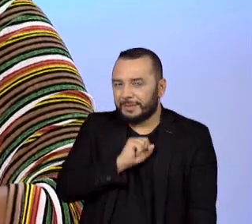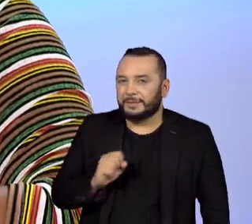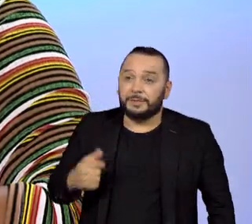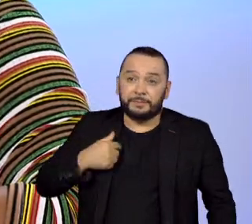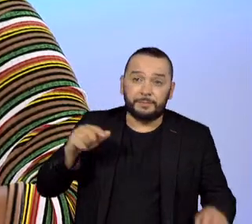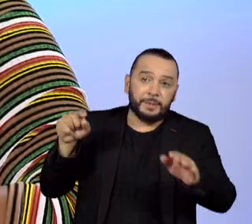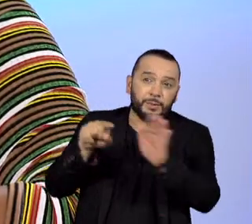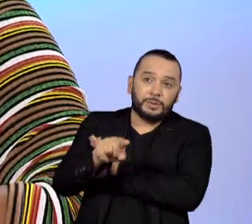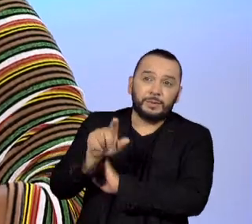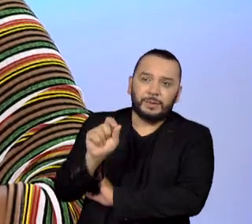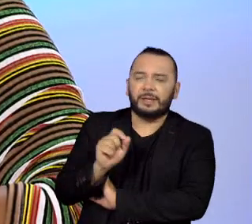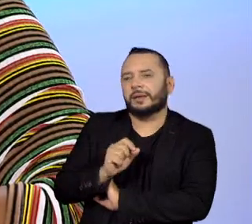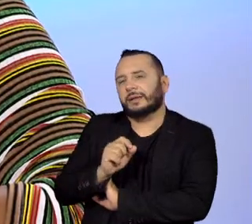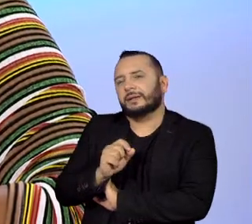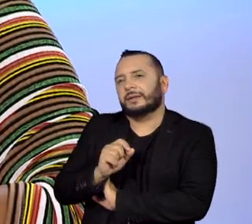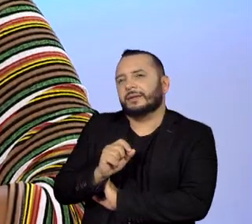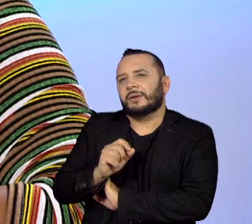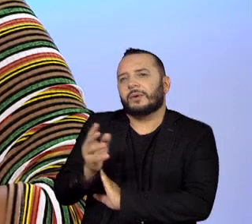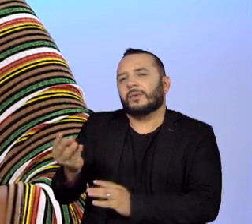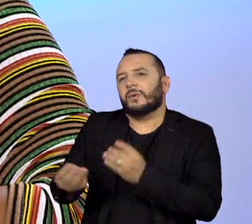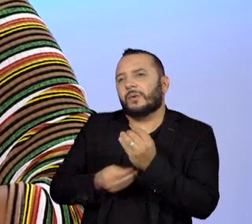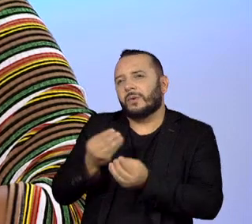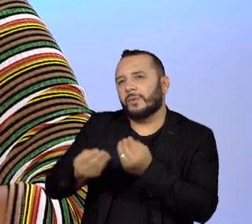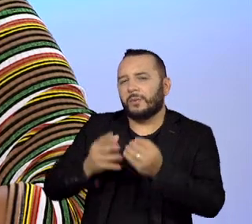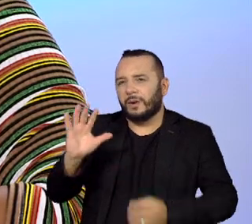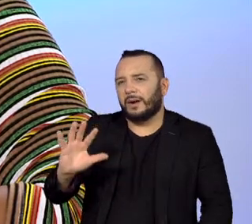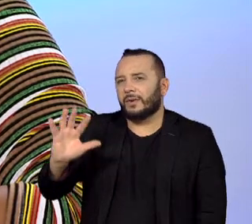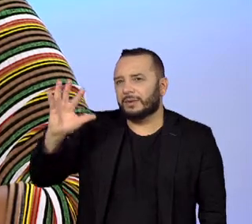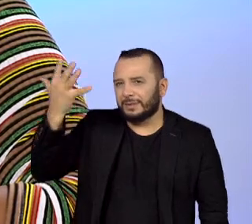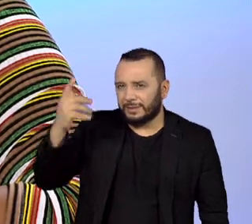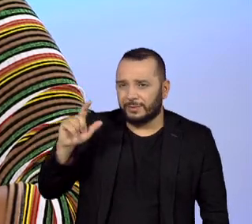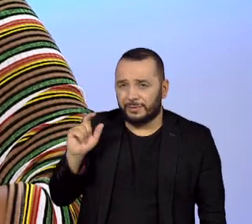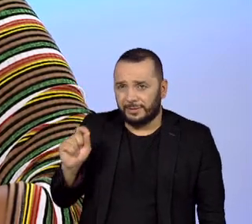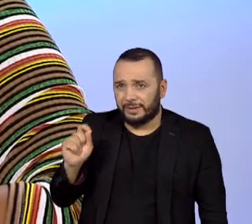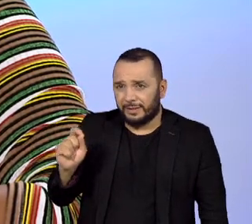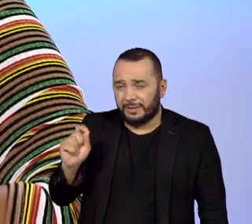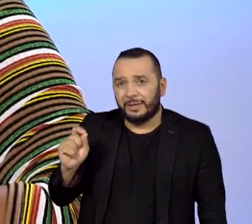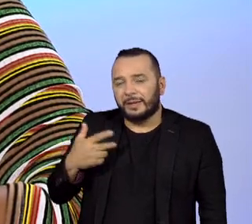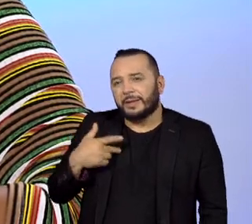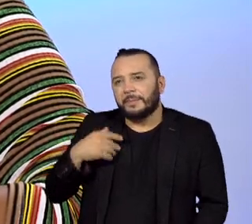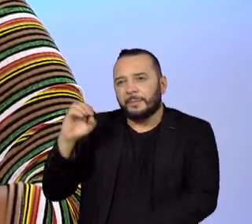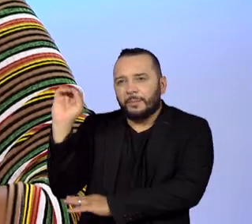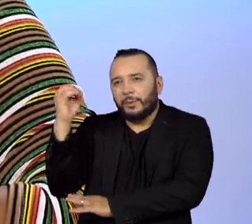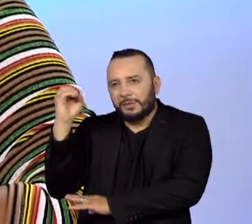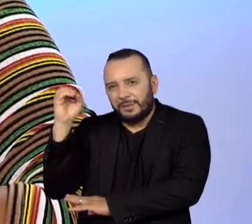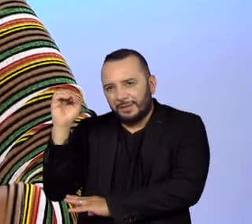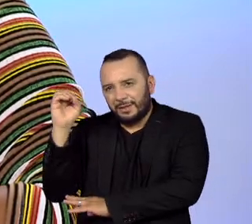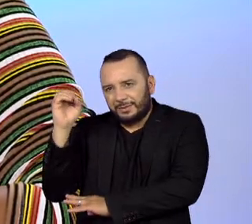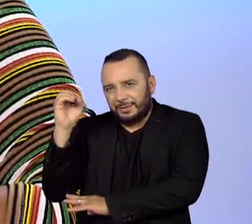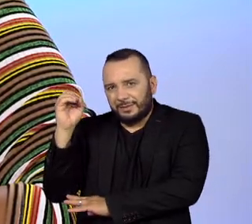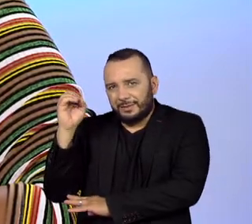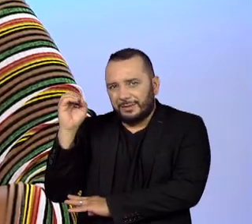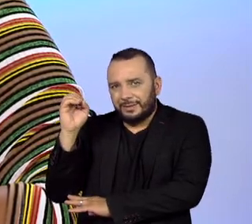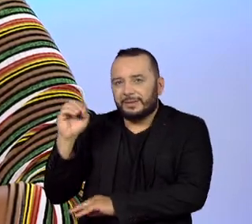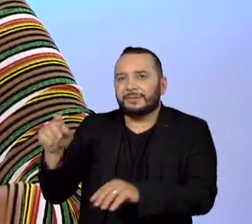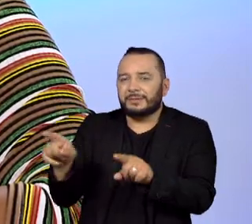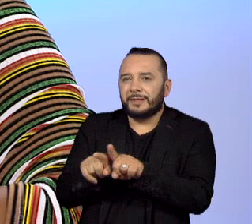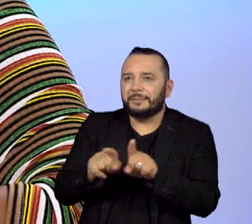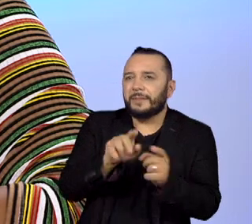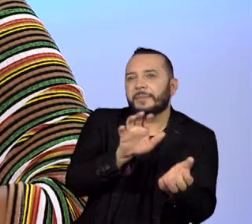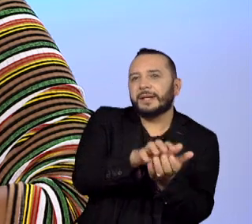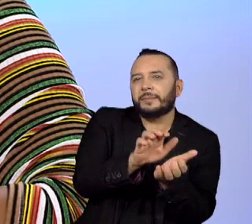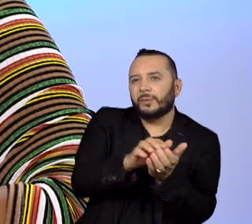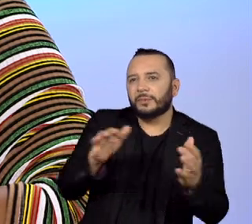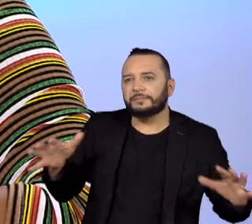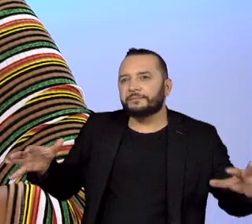minha pergunta é a seguinte: como é que se deu esse intercâmbio, né, entre Porto Alegre e Pernambuco? Assim, como